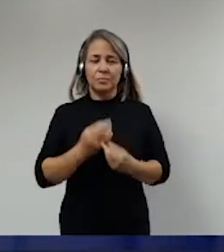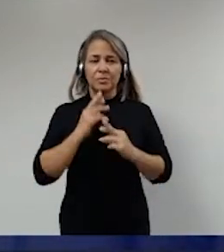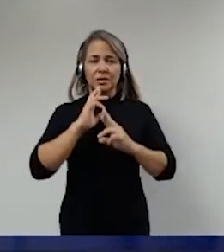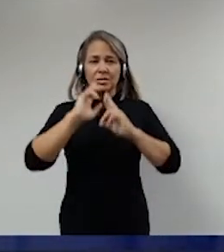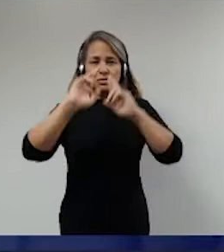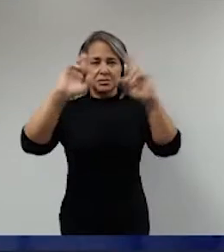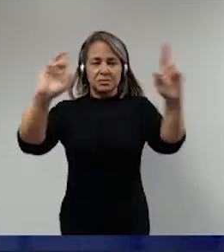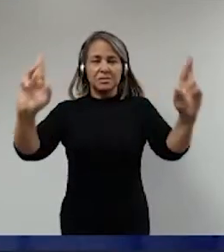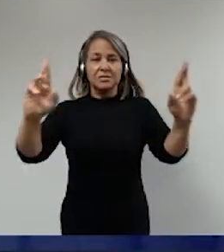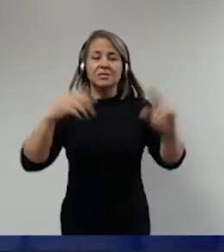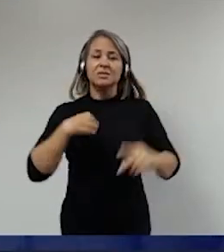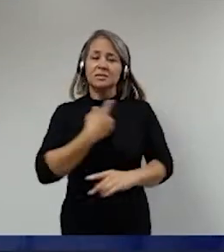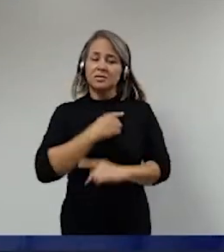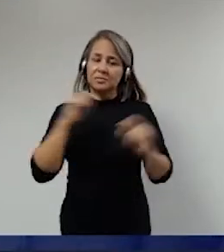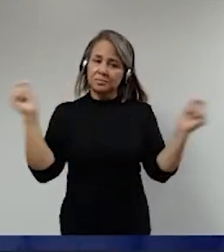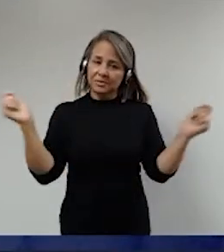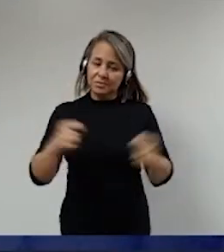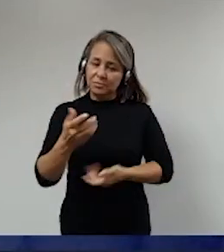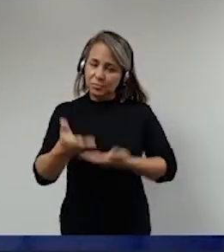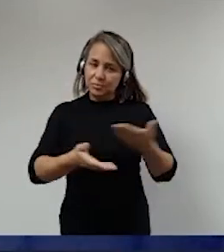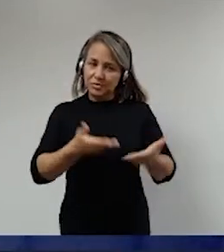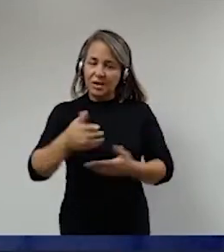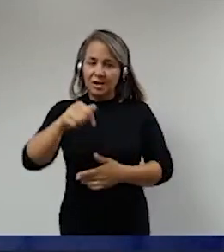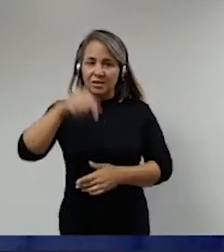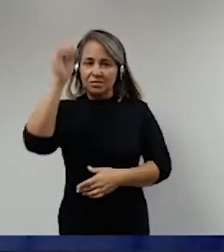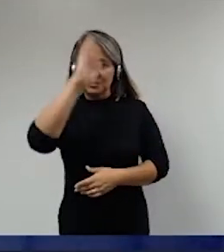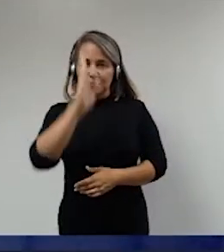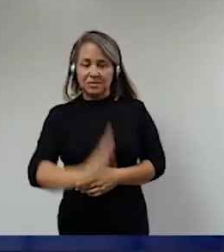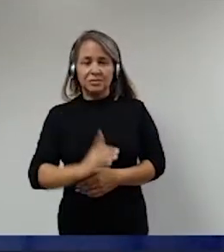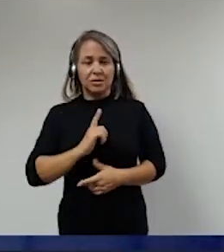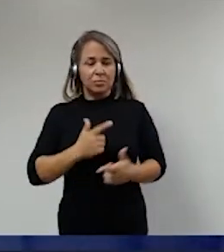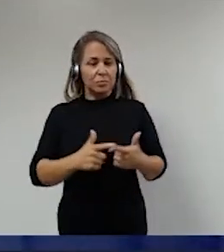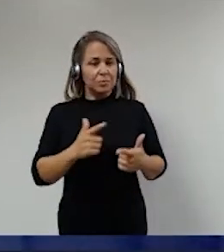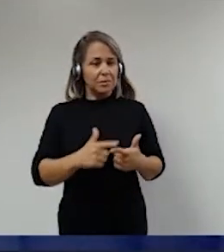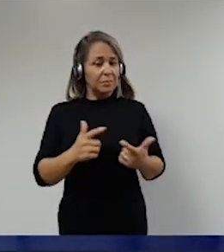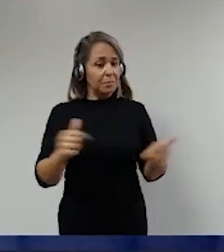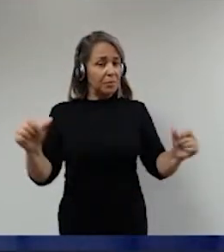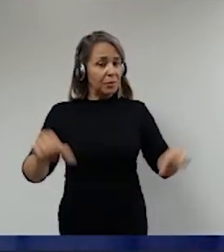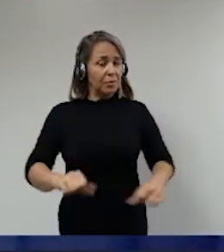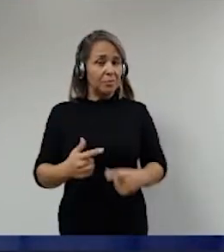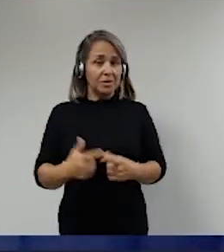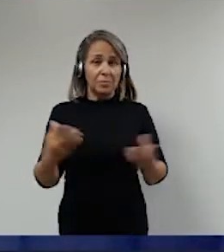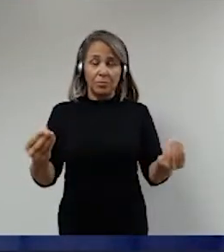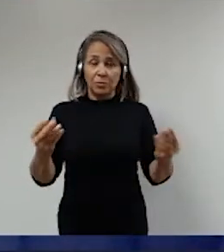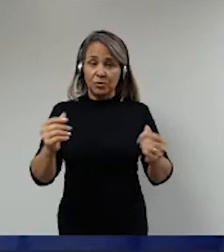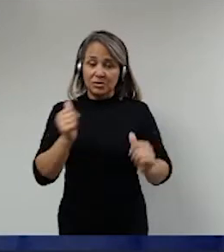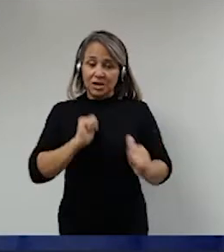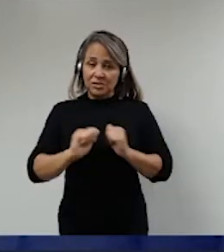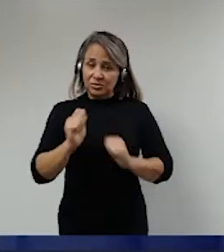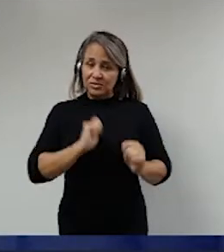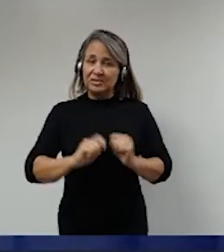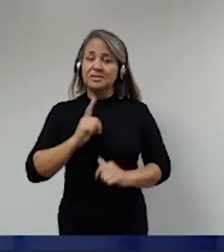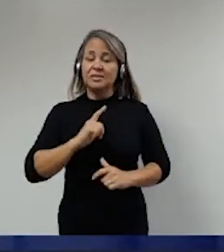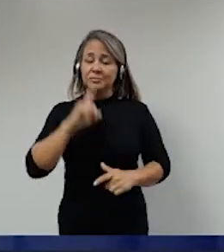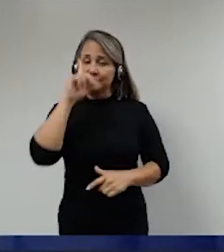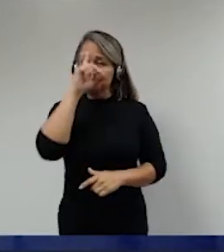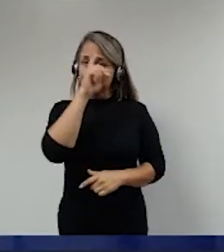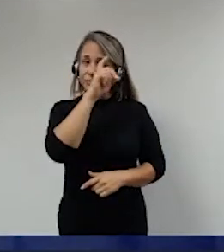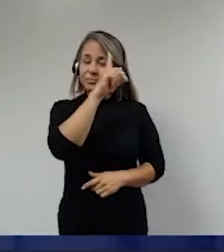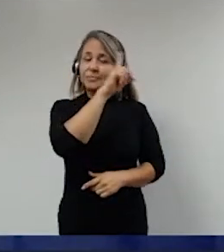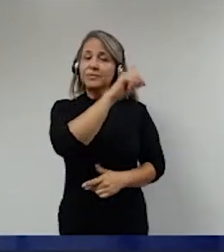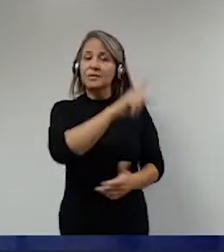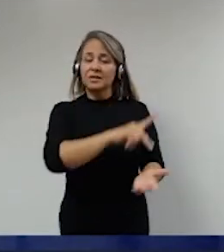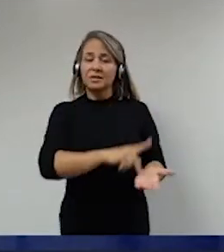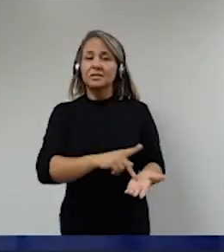repercussões e nós precisamos cuidar. No Brasil nós temos um problema grave porque muitos artistas estão passando por muitas dificuldades, né?